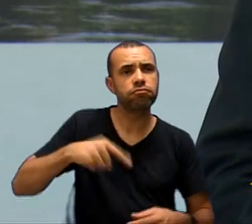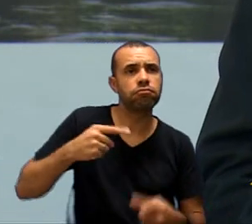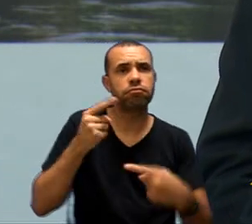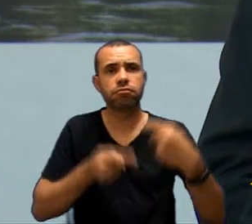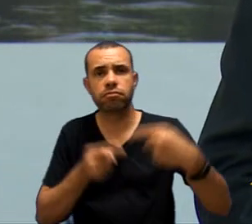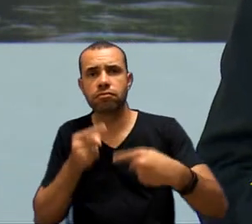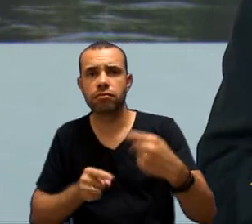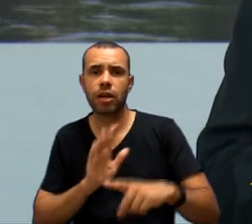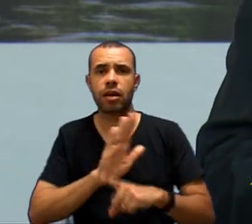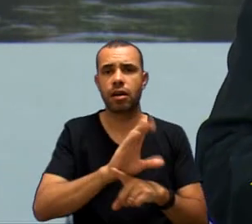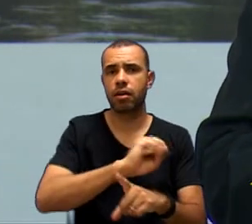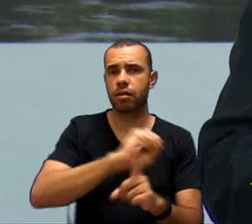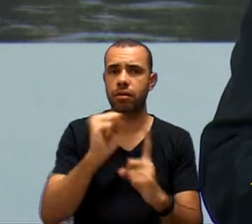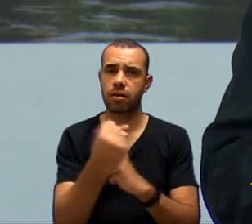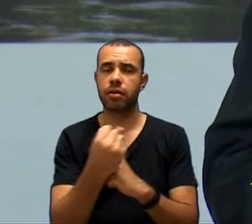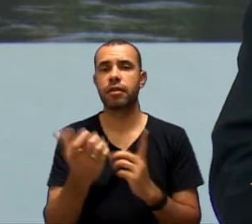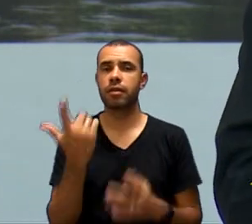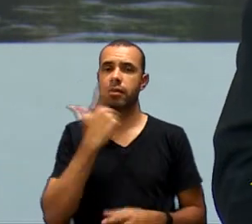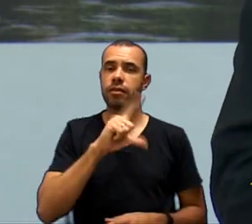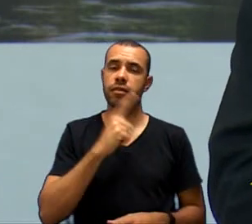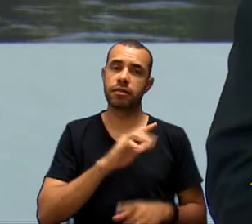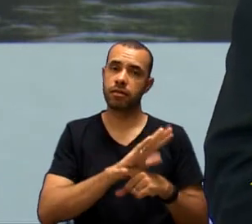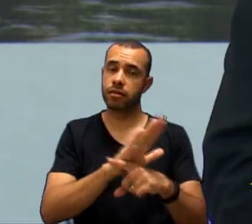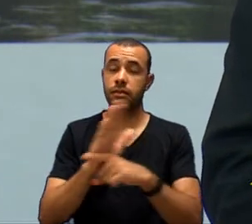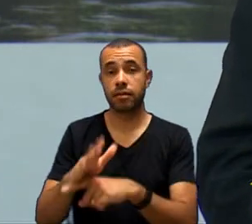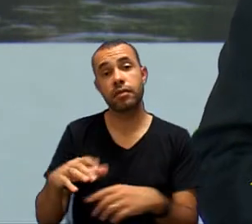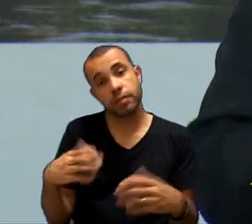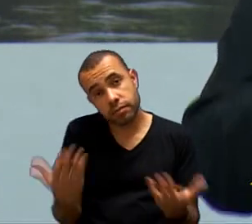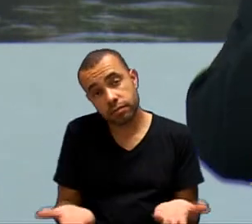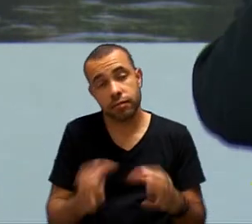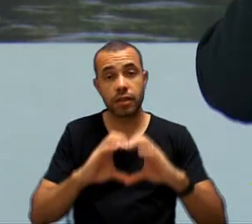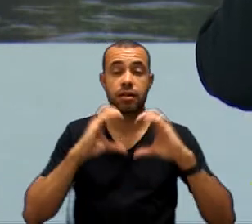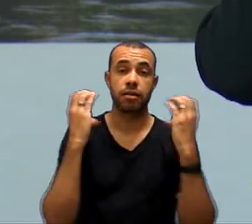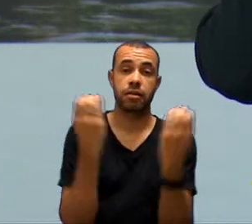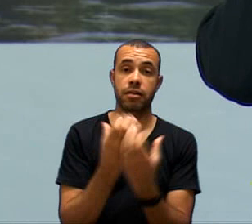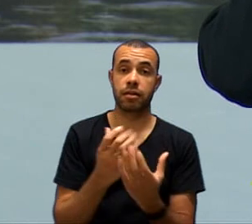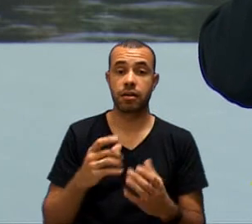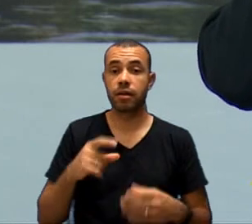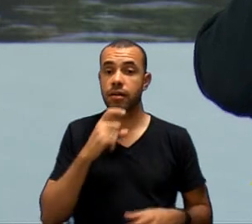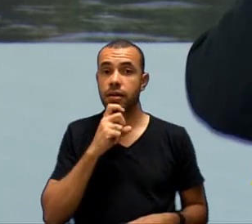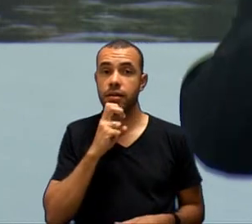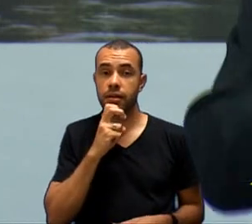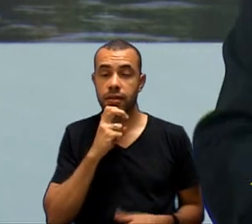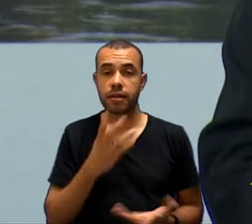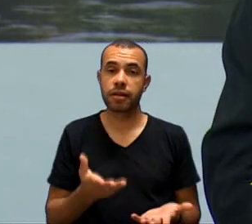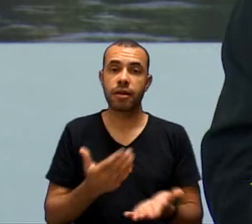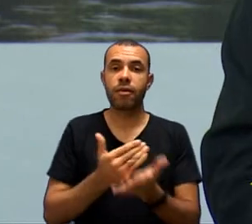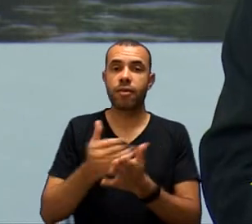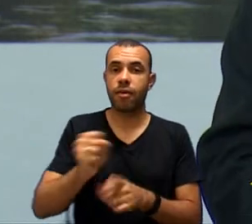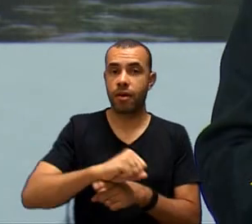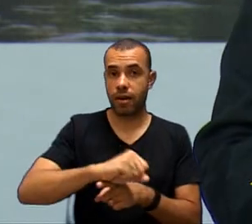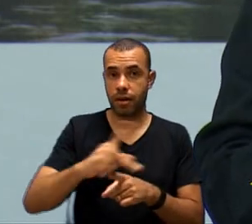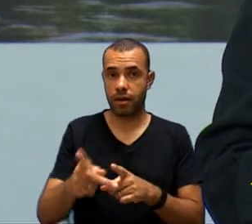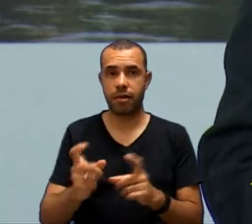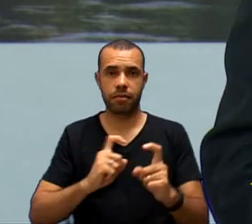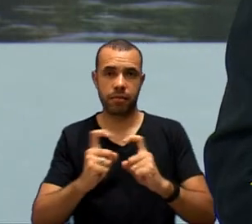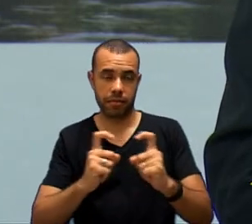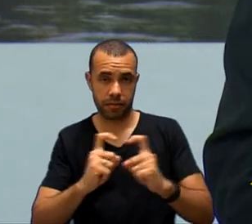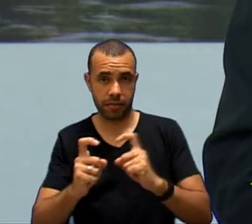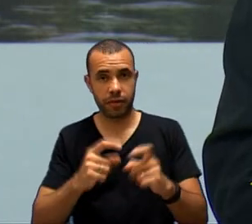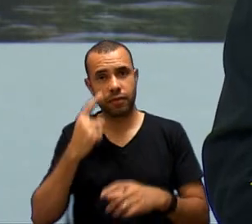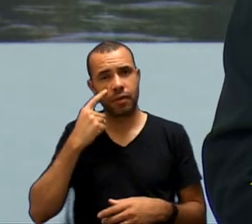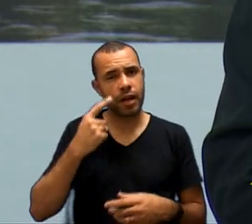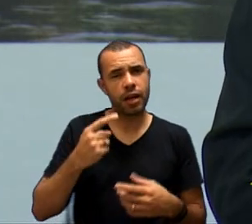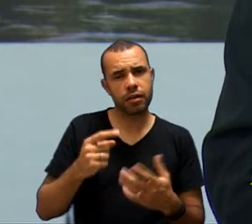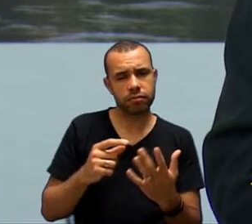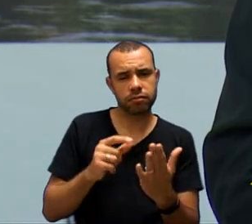de interesse social. Assim, a Câmara Municipal de Sorocaba realiza esta audiência pública para a discussão do projeto de lei de